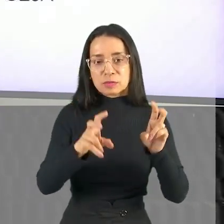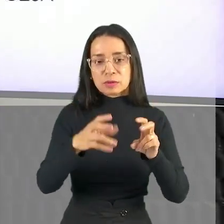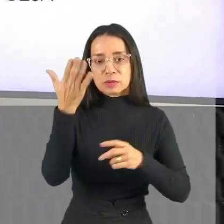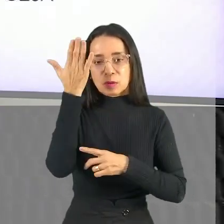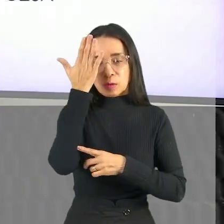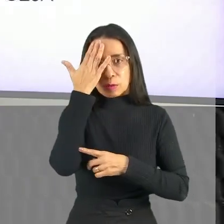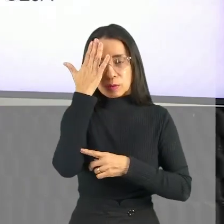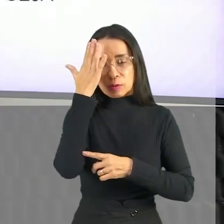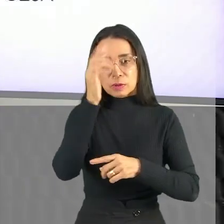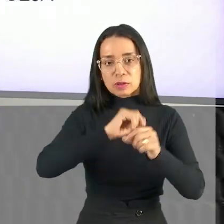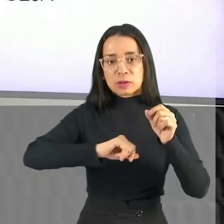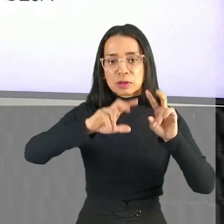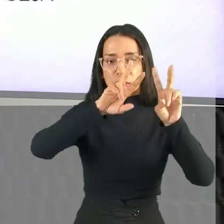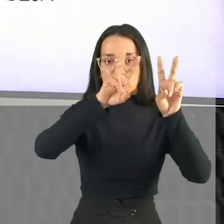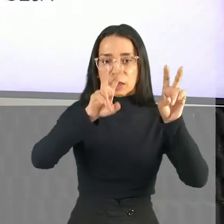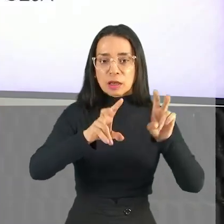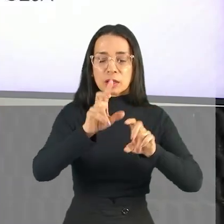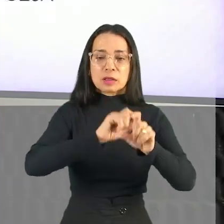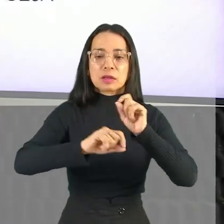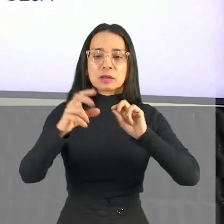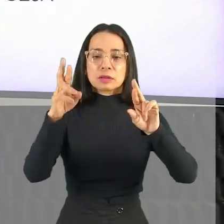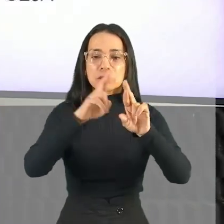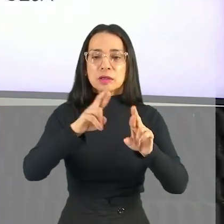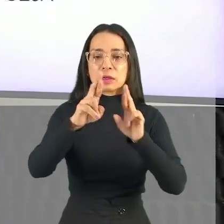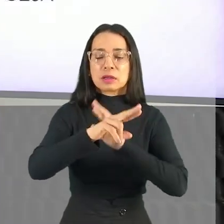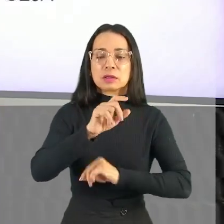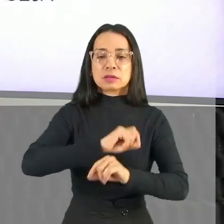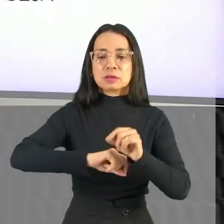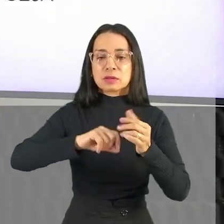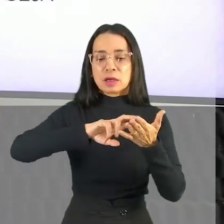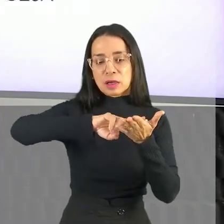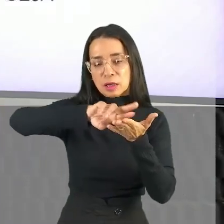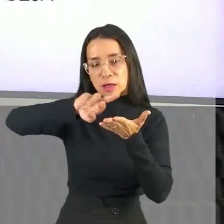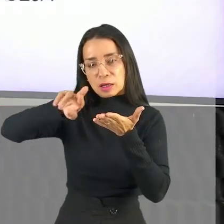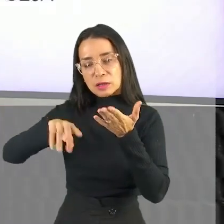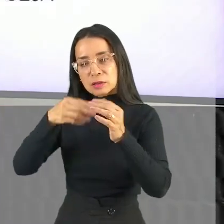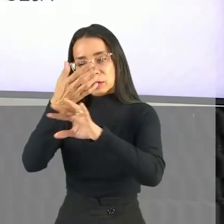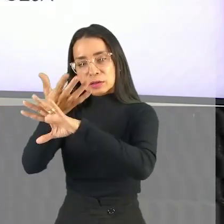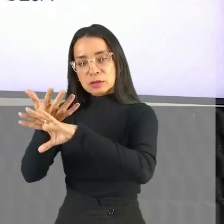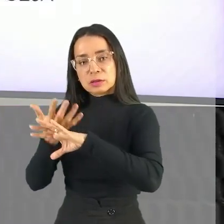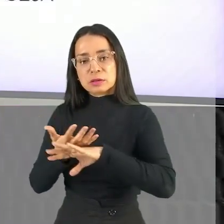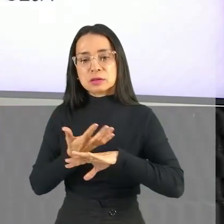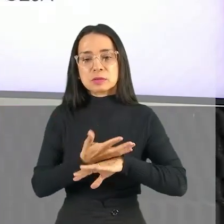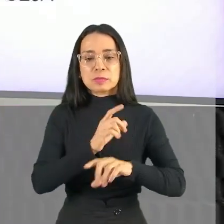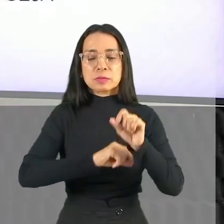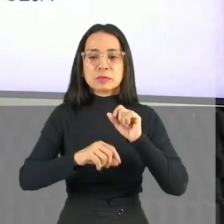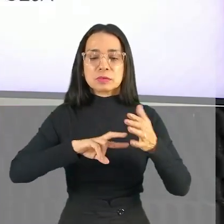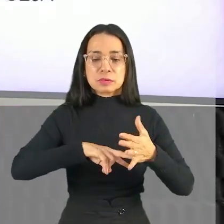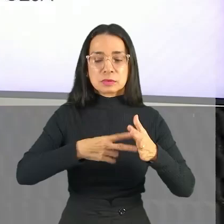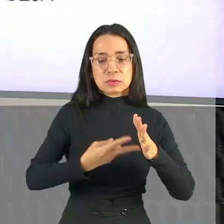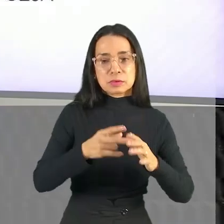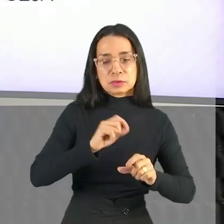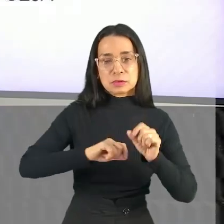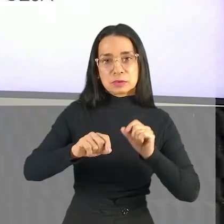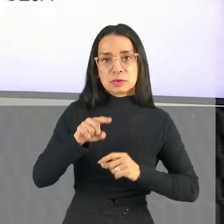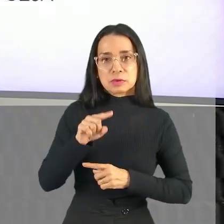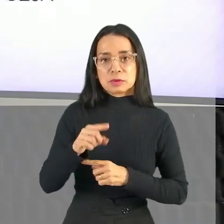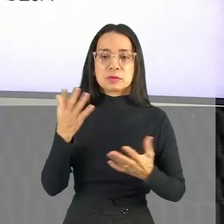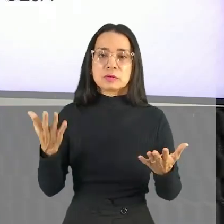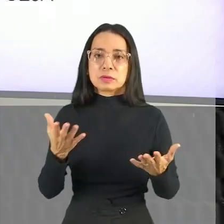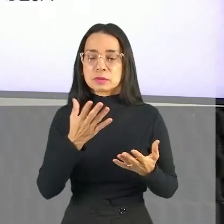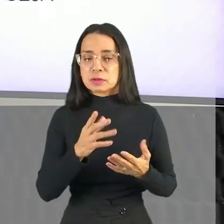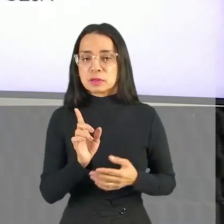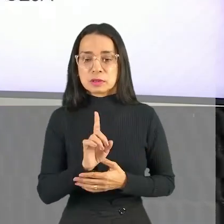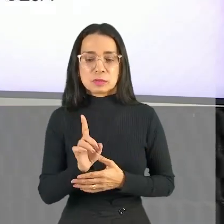compreender a temática e relacionar essa temática às várias áreas do conhecimento. O que significa que você vai não